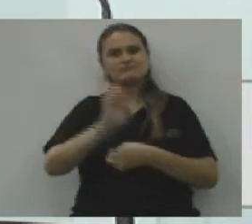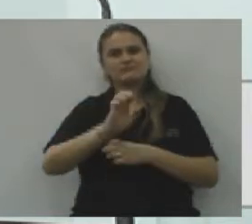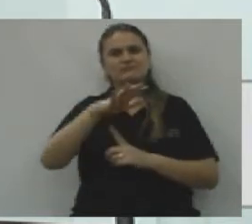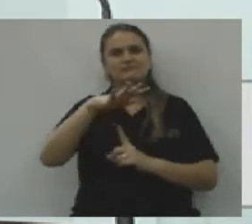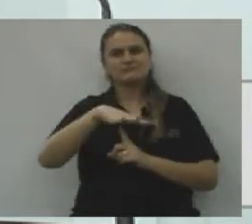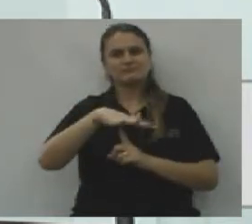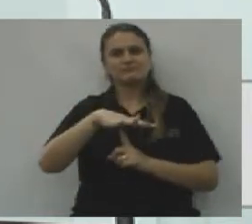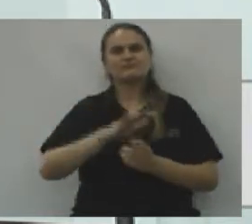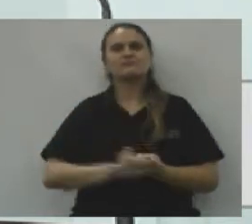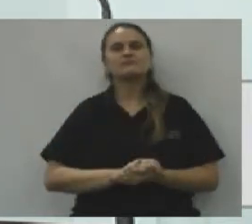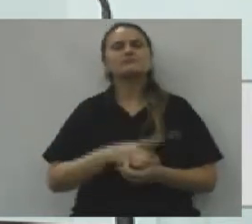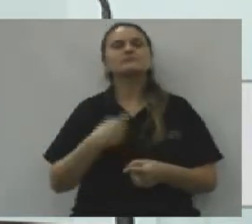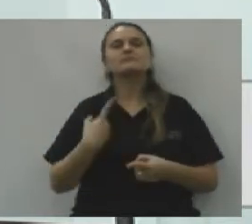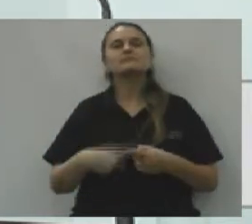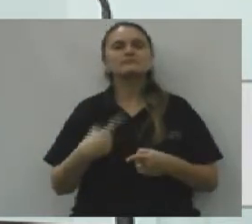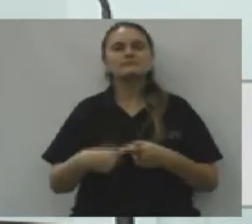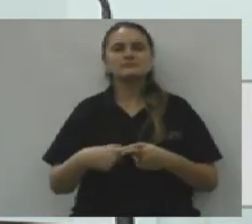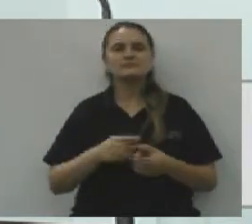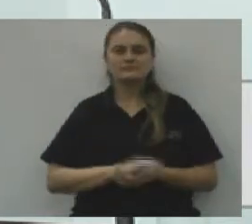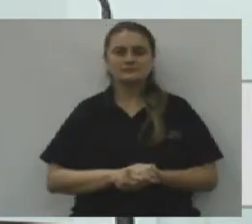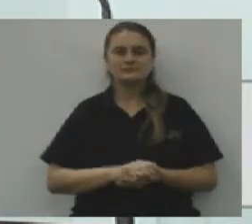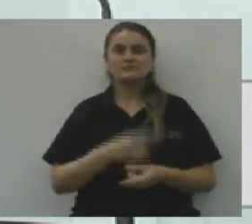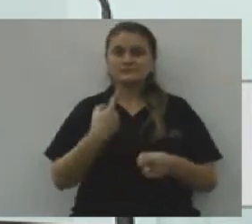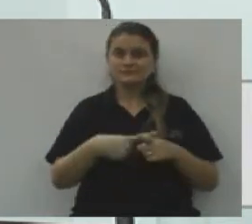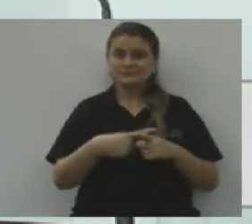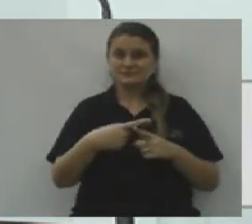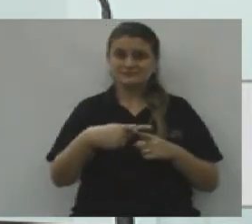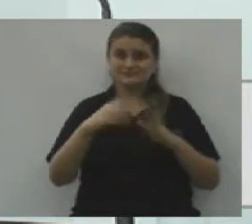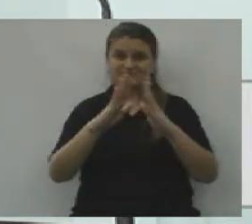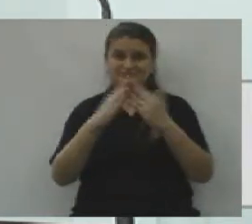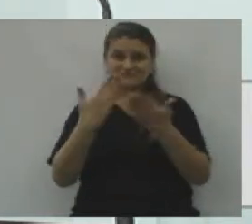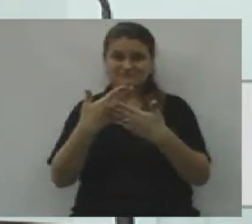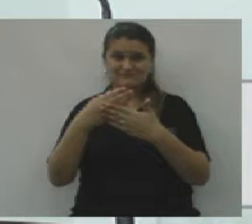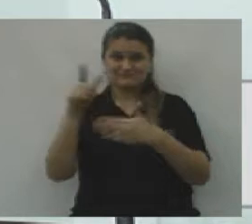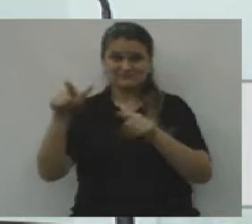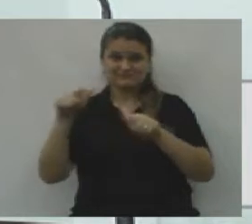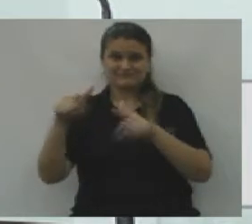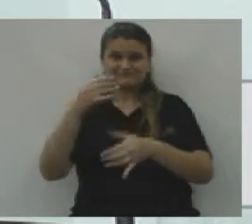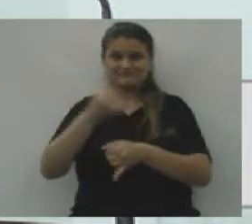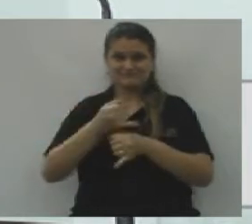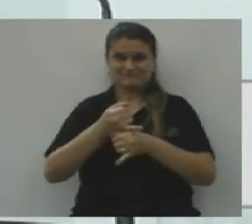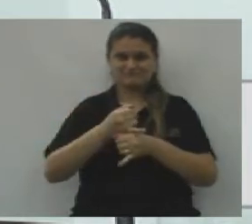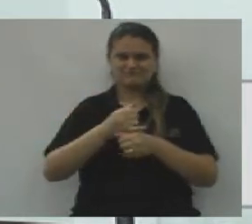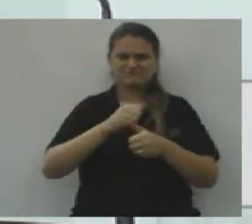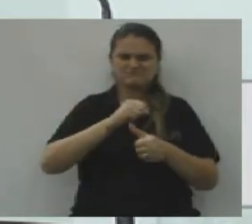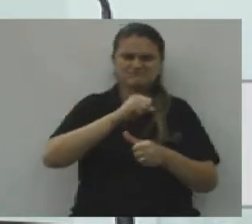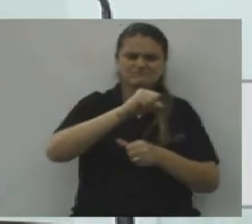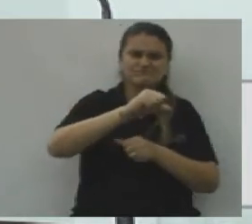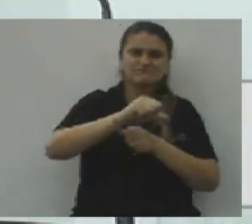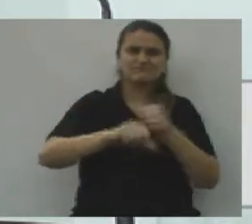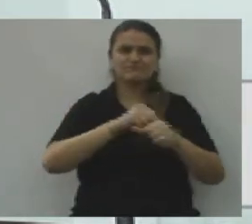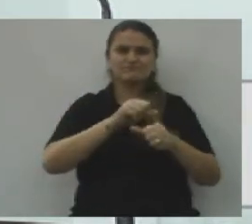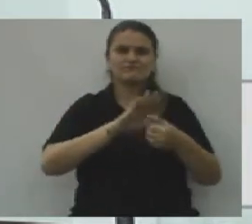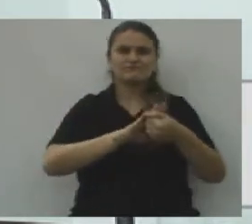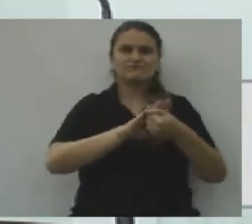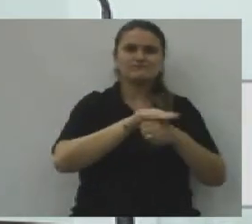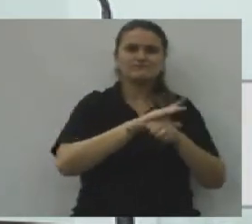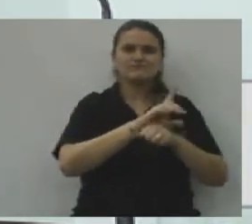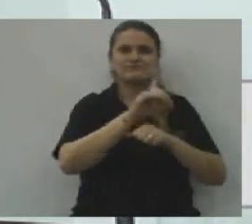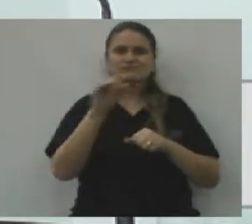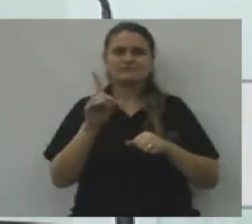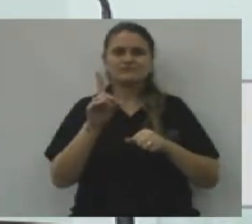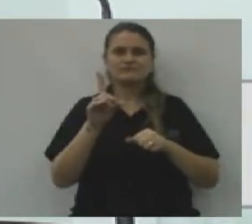Paraná. Por quê? Porque a escola dele, da noite por dia, ao redor da escola